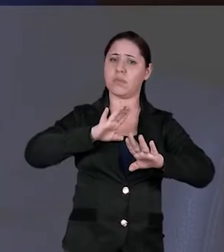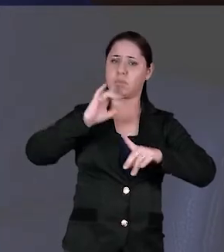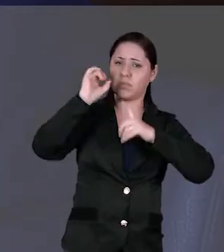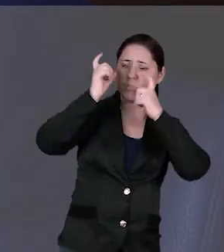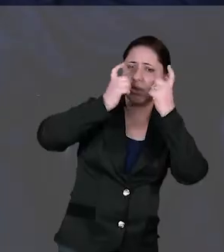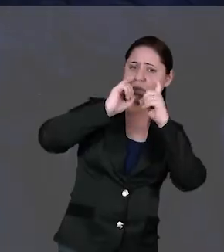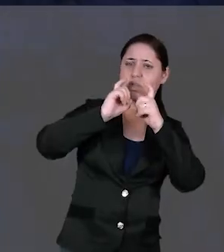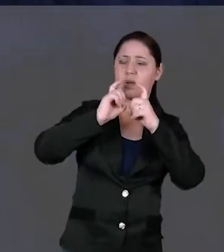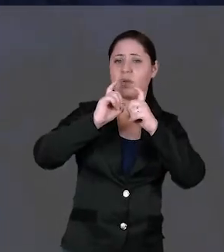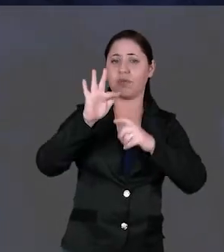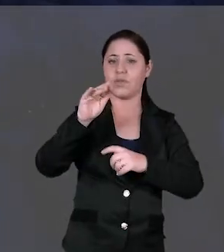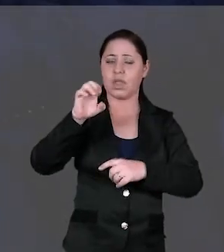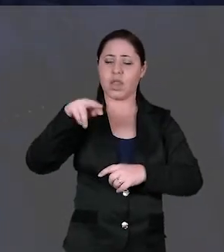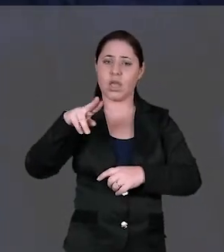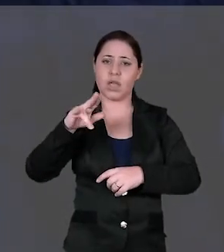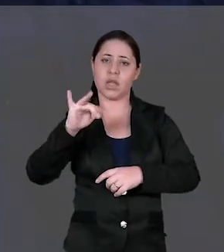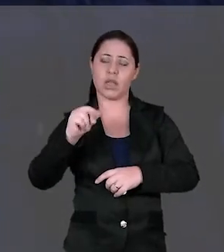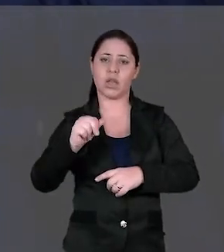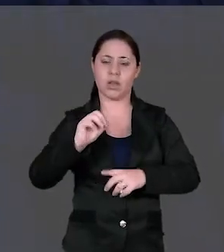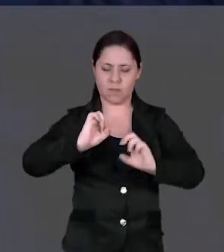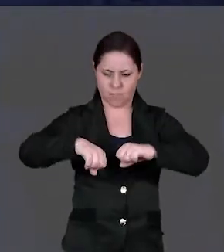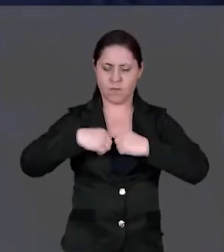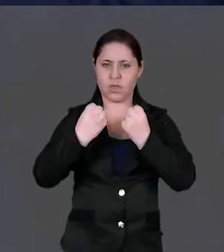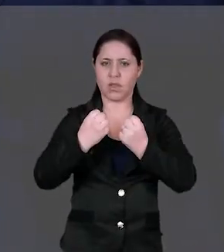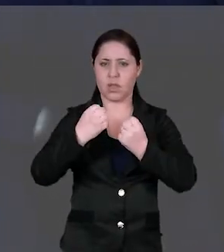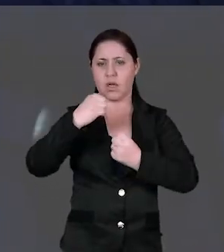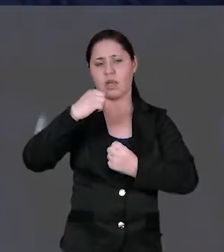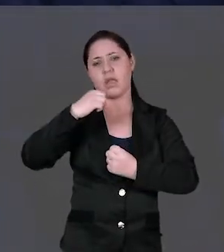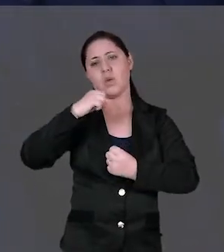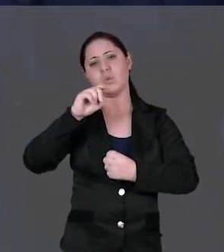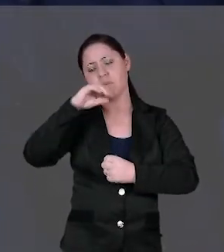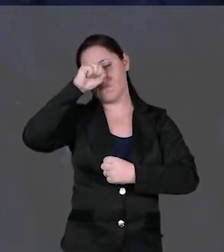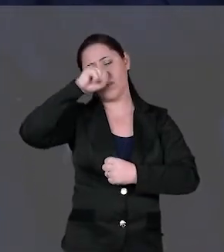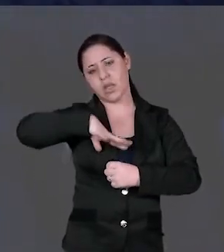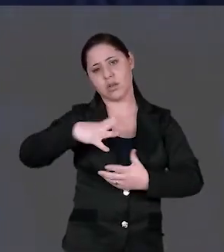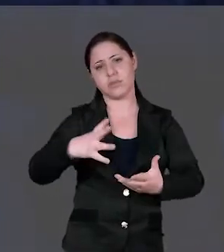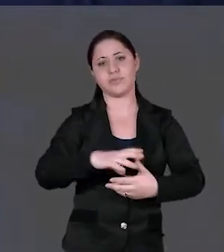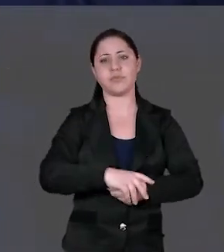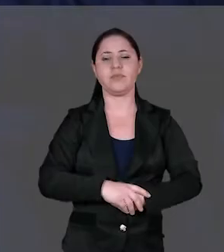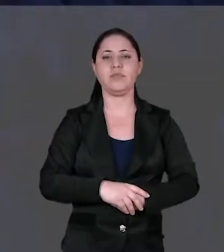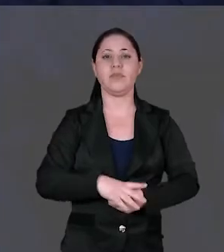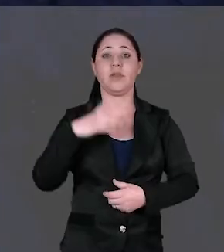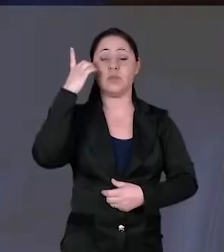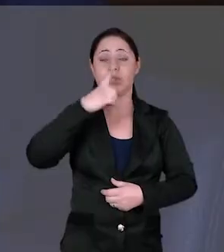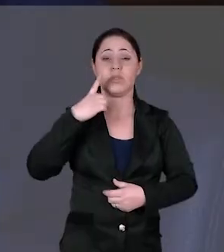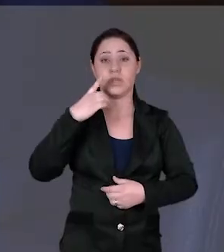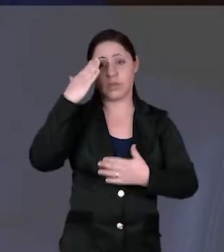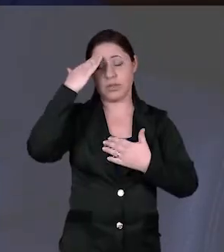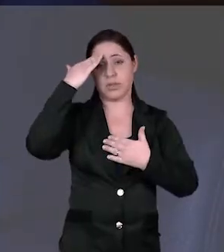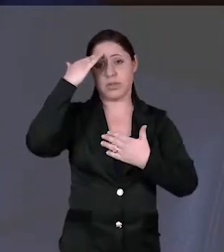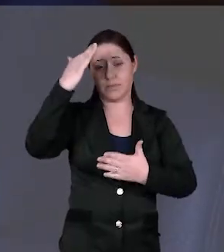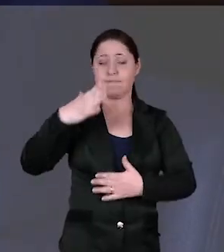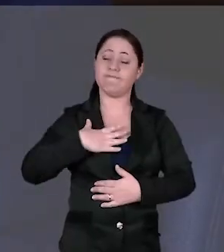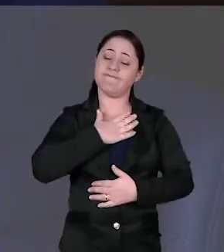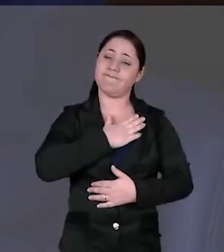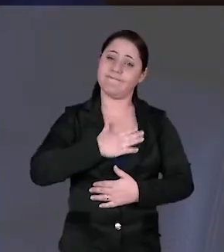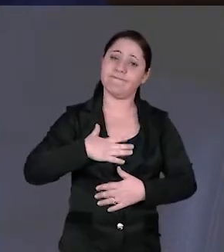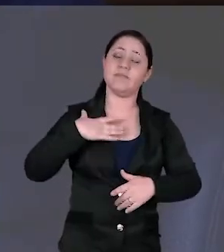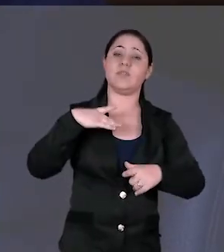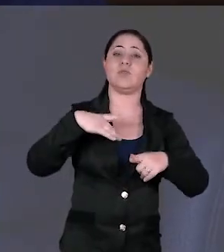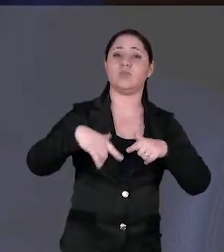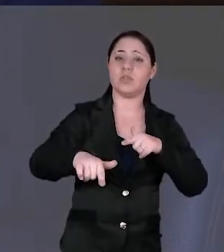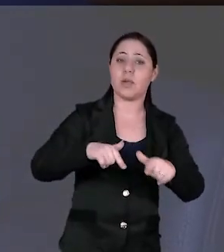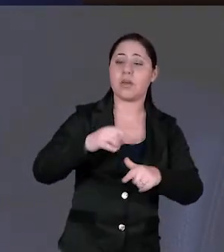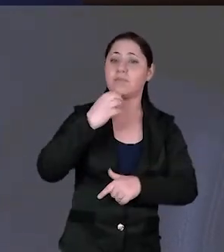e no país. Então, obviamente, tem uma preocupação e a FENACRI ela atua exatamente nessa defesa, fazendo esse enfrentamento e combatendo